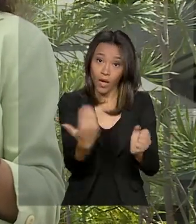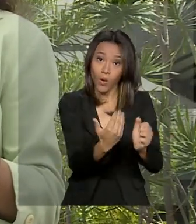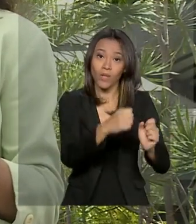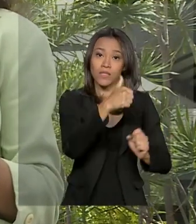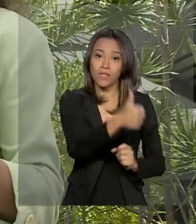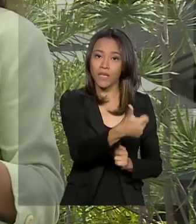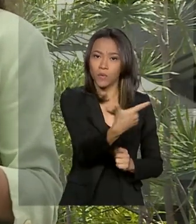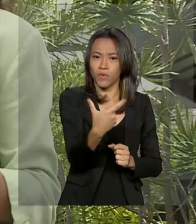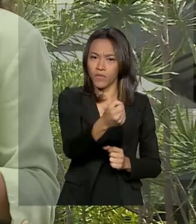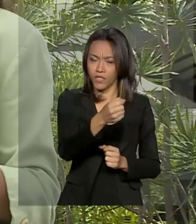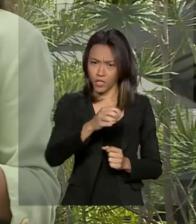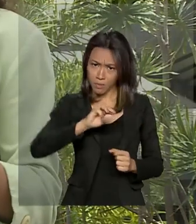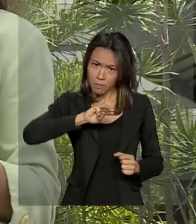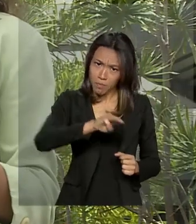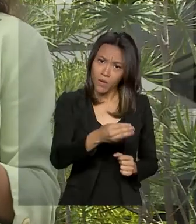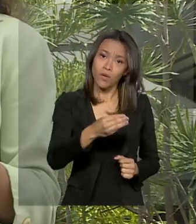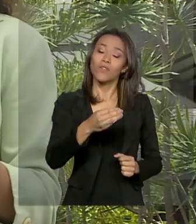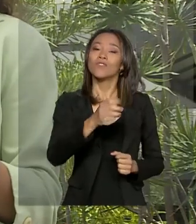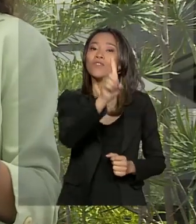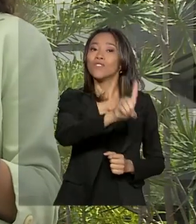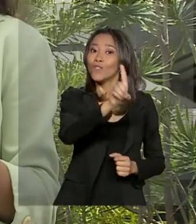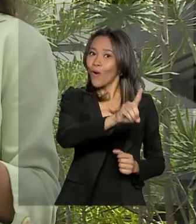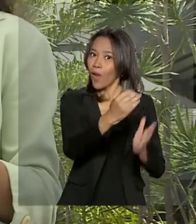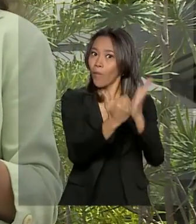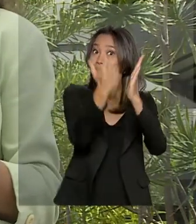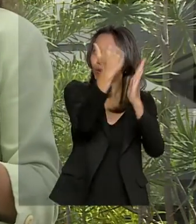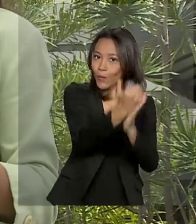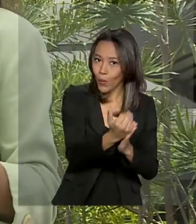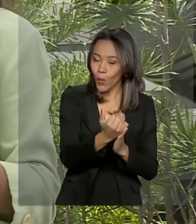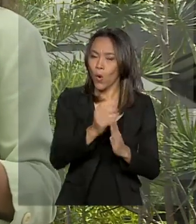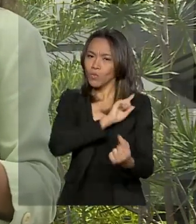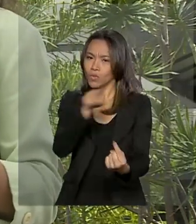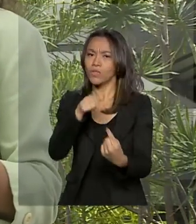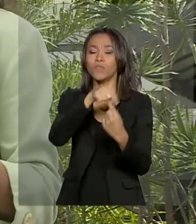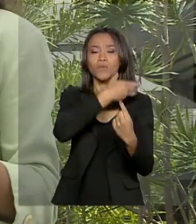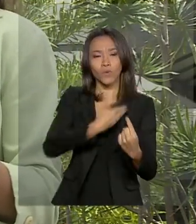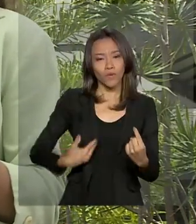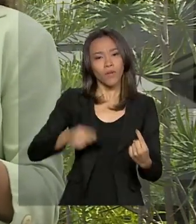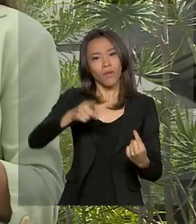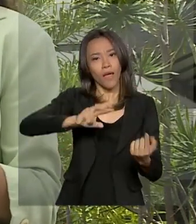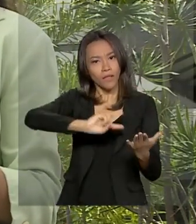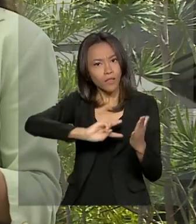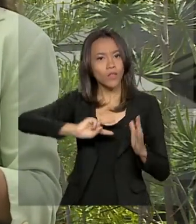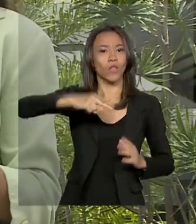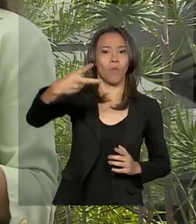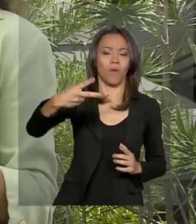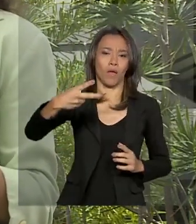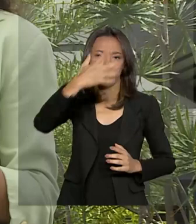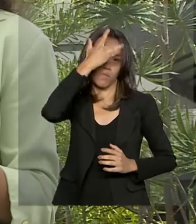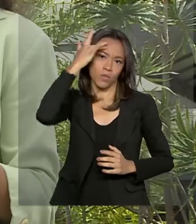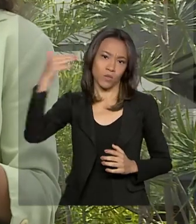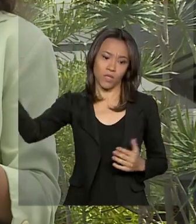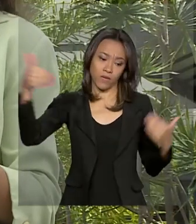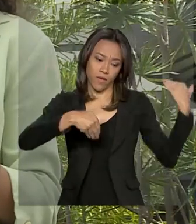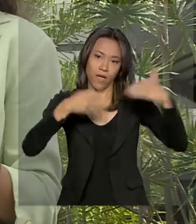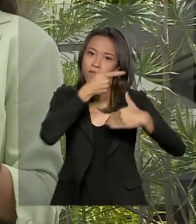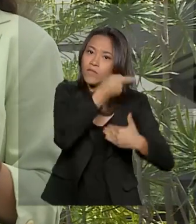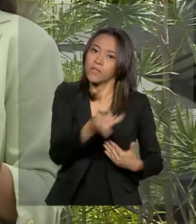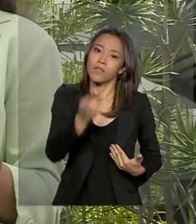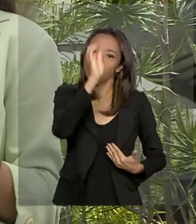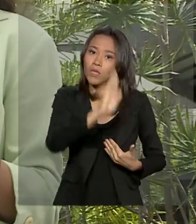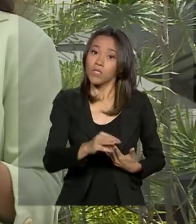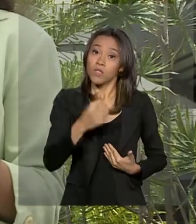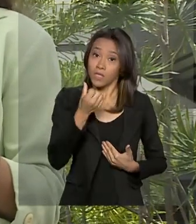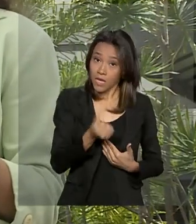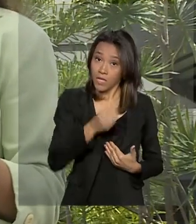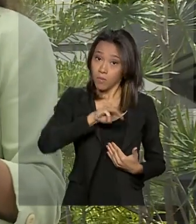milhões de dólares. A meta do governo é dobrar o número de turistas estrangeiros que visitam o Brasil, dos atuais 6 milhões por